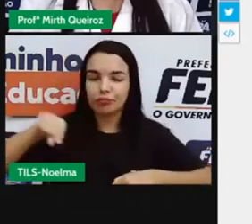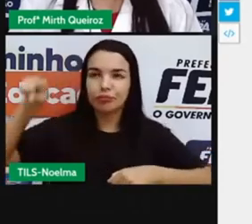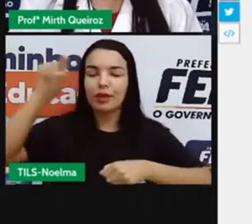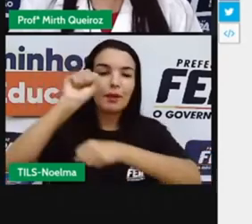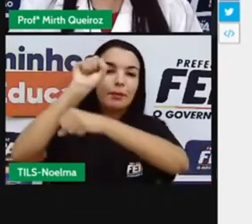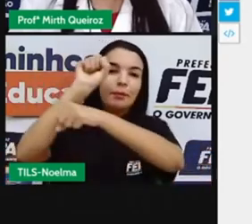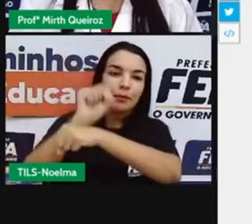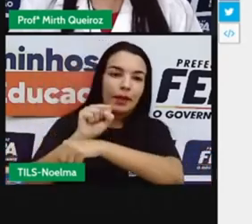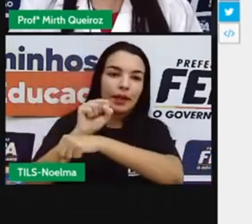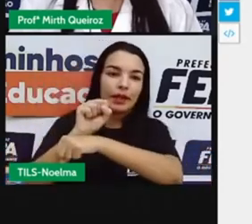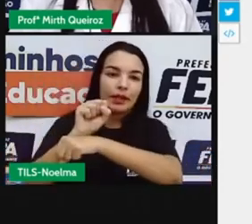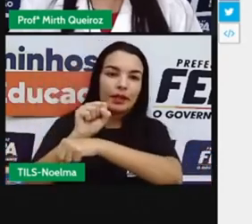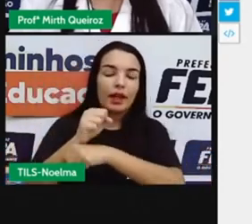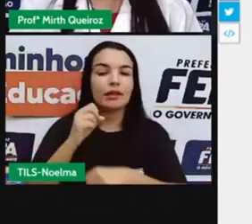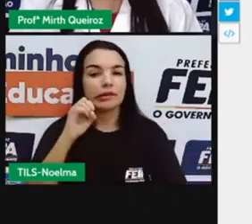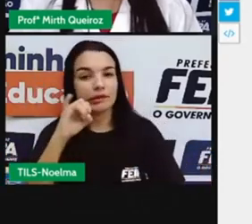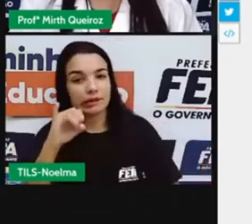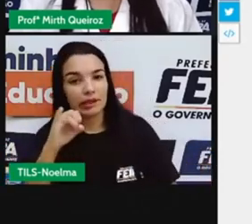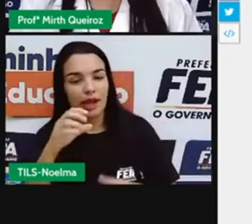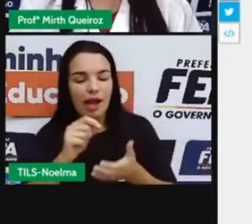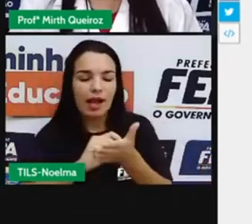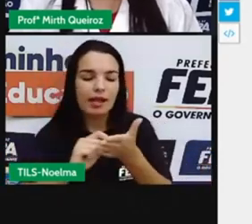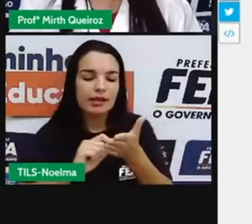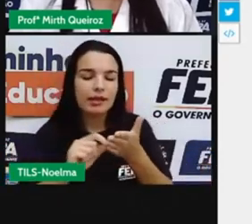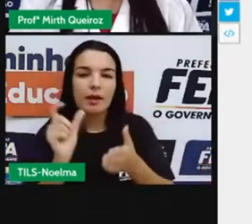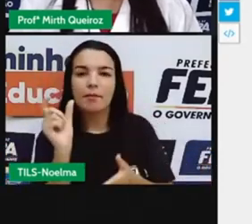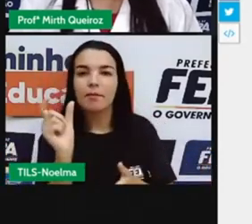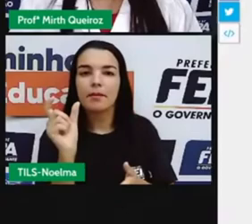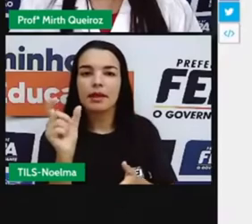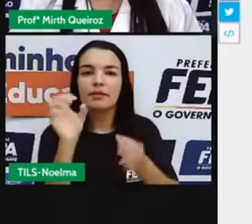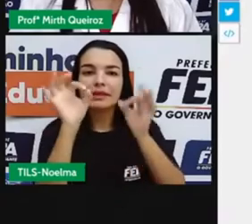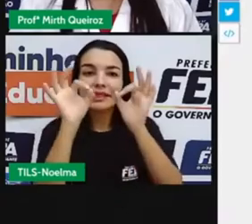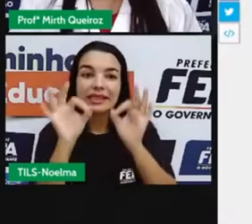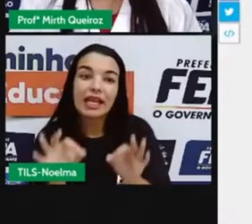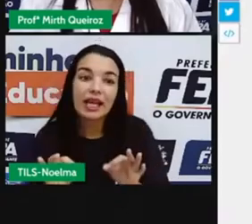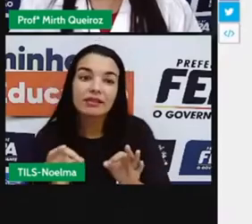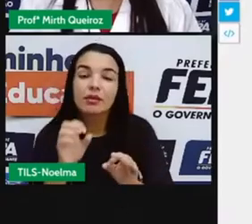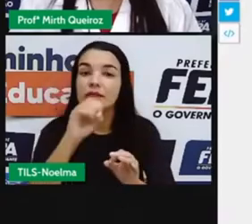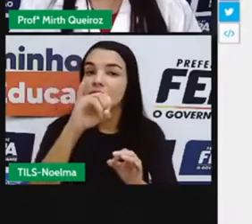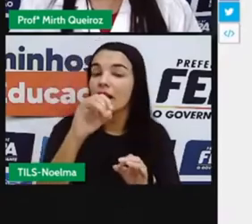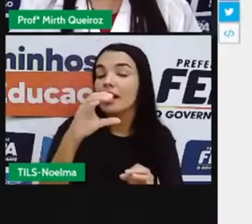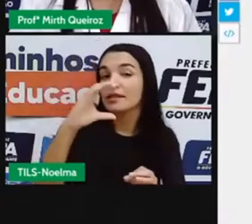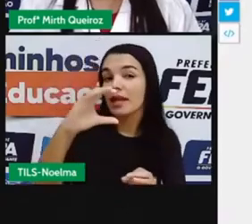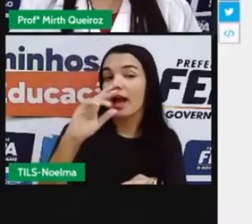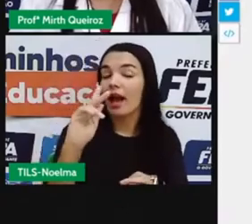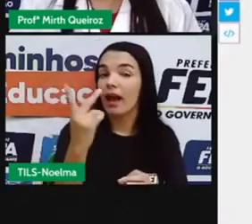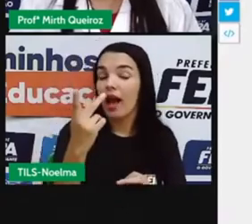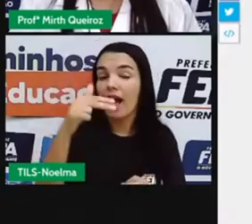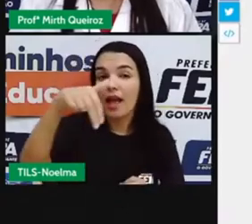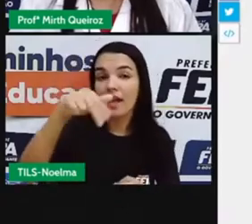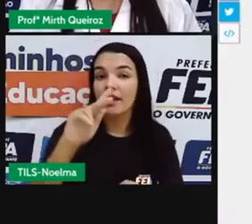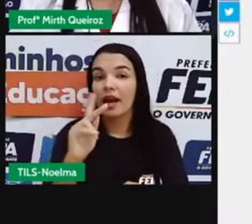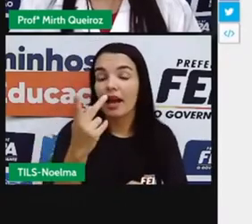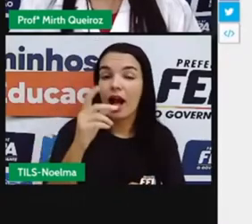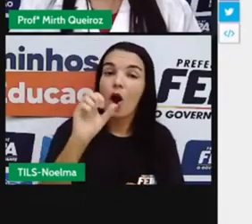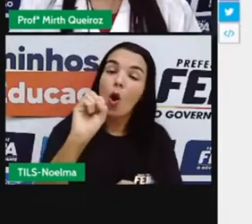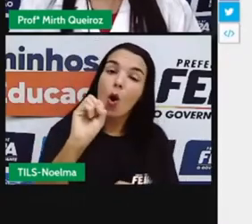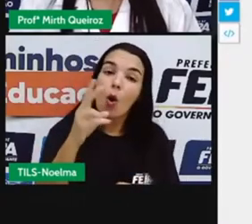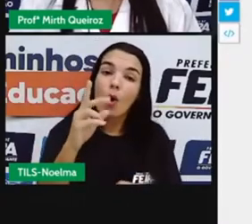vamos analisar como é que se escreve a palavra, completando aí com CH, NH ou LH,